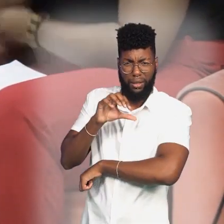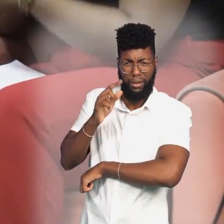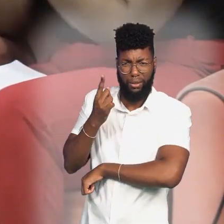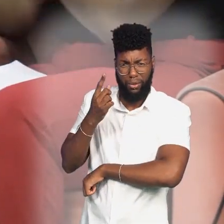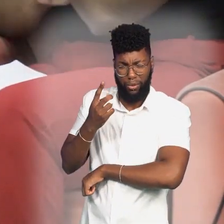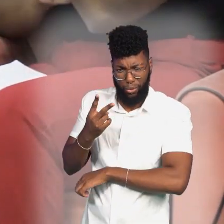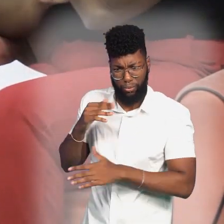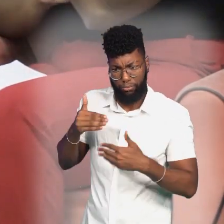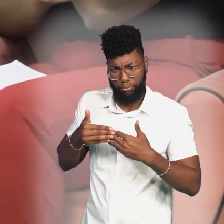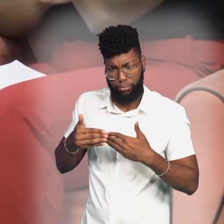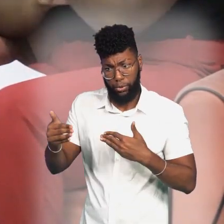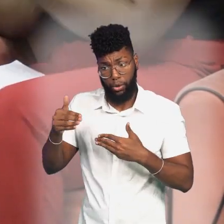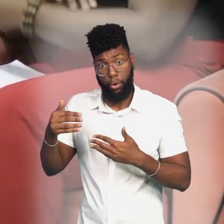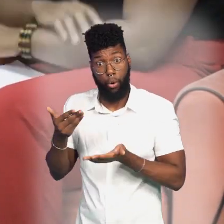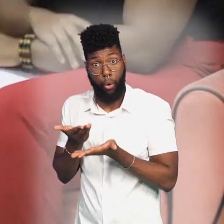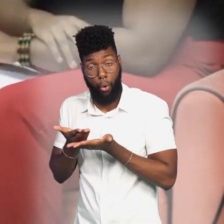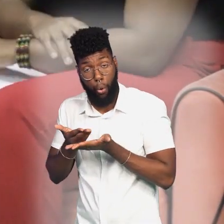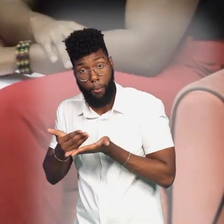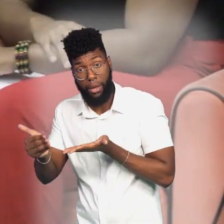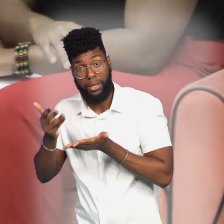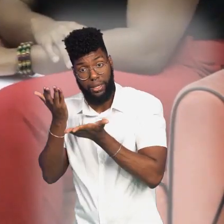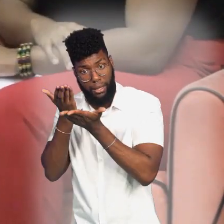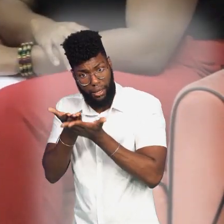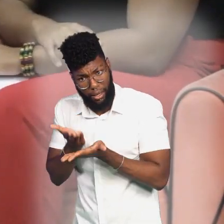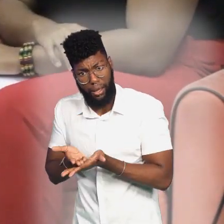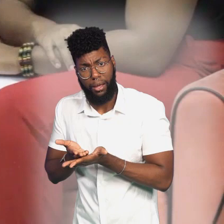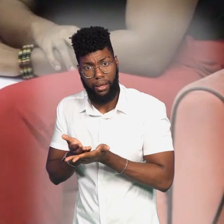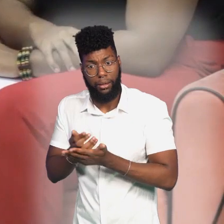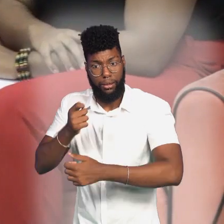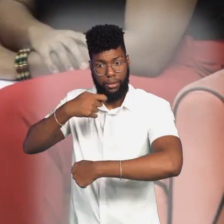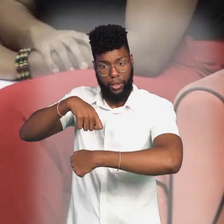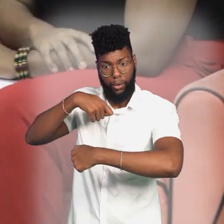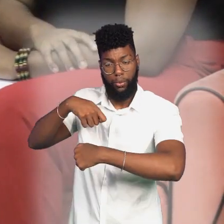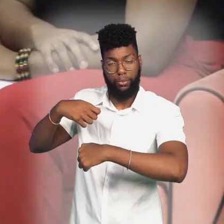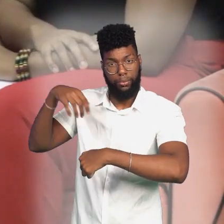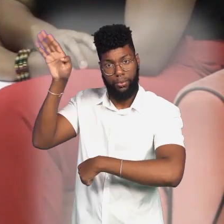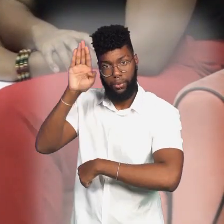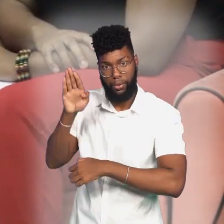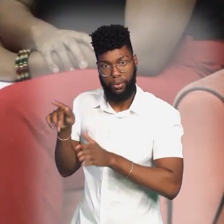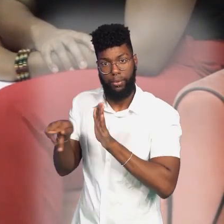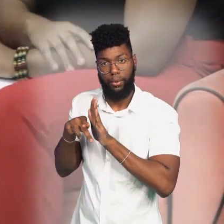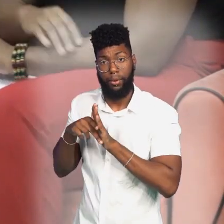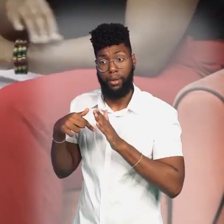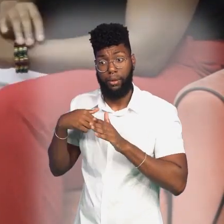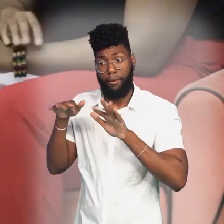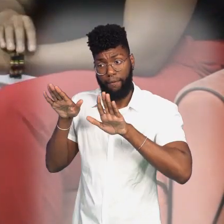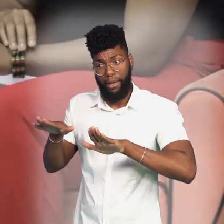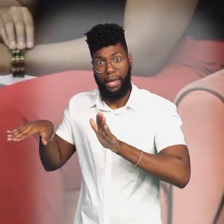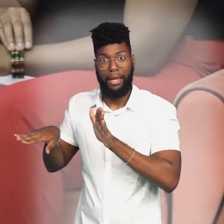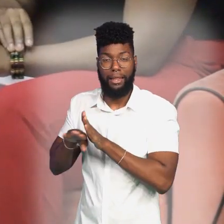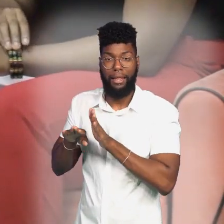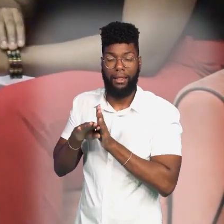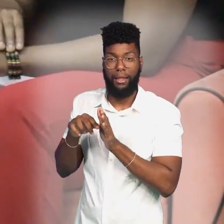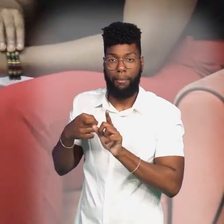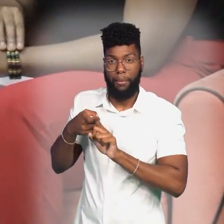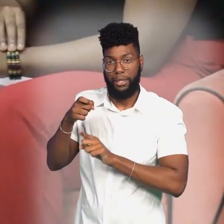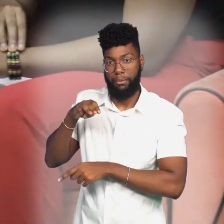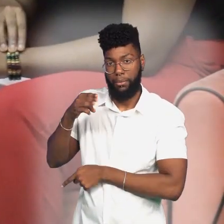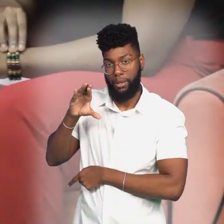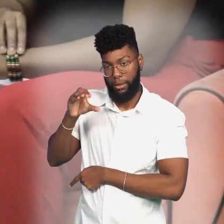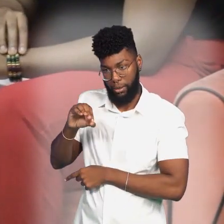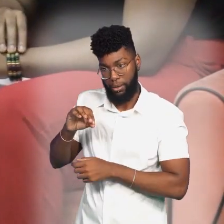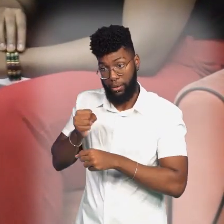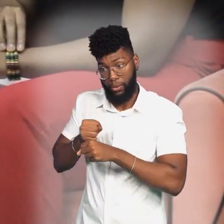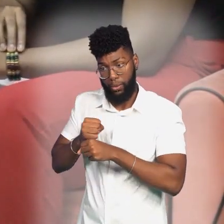Na sexta-feira, de segunda-feira, comecei minhas aulas de culinária brasileira. Fiquei até março do ano seguinte. Era